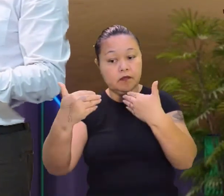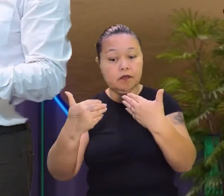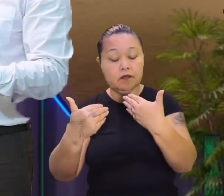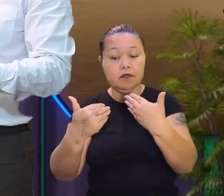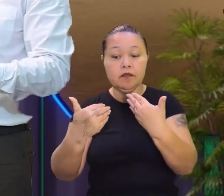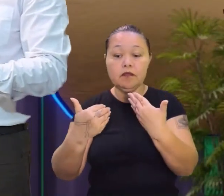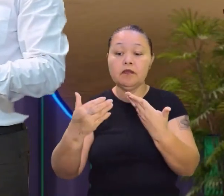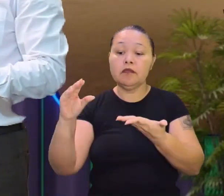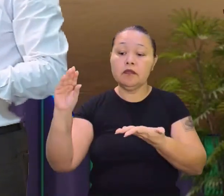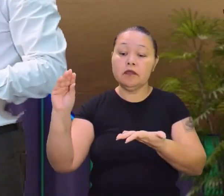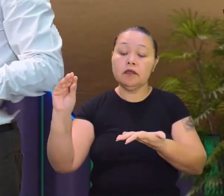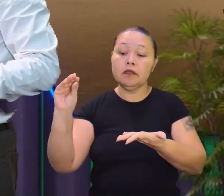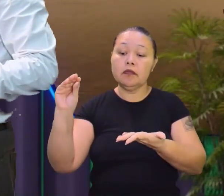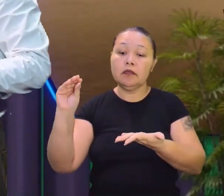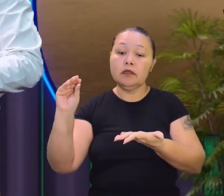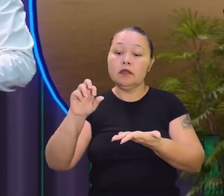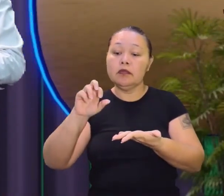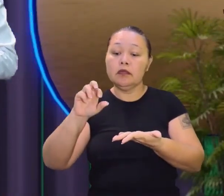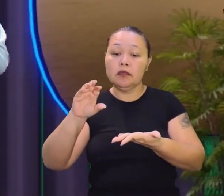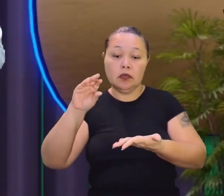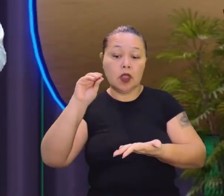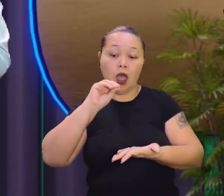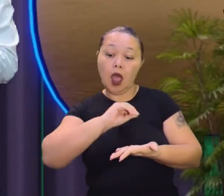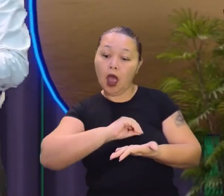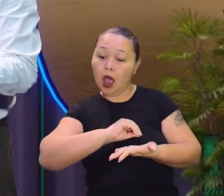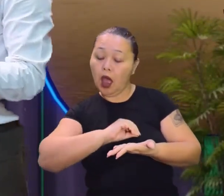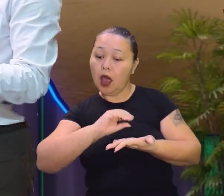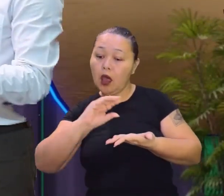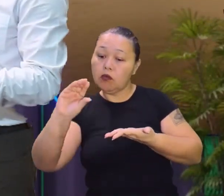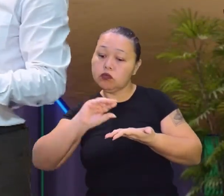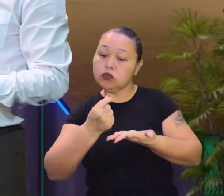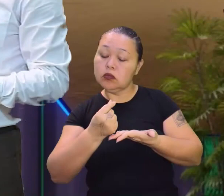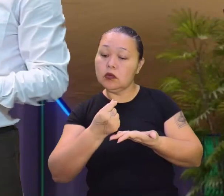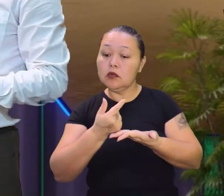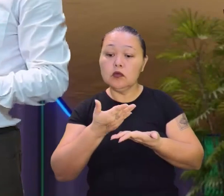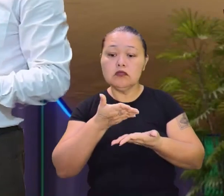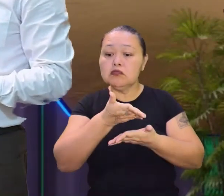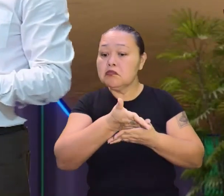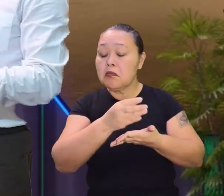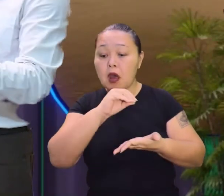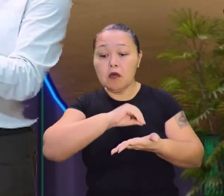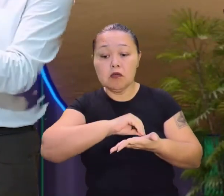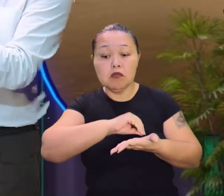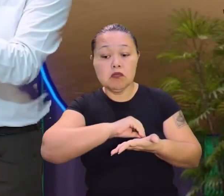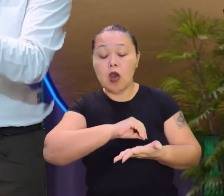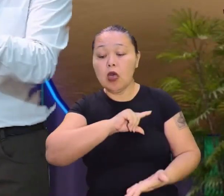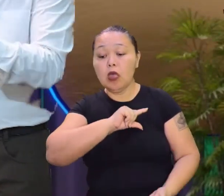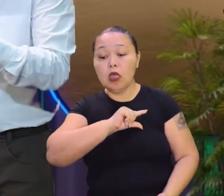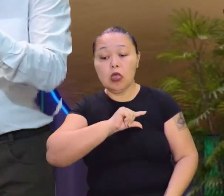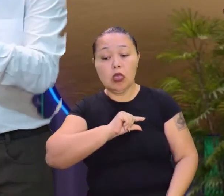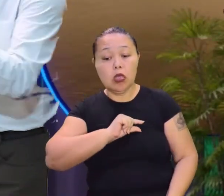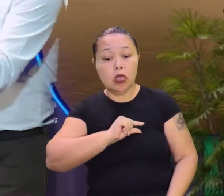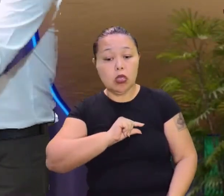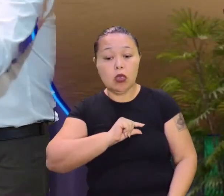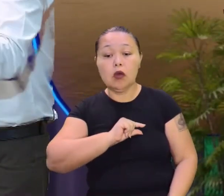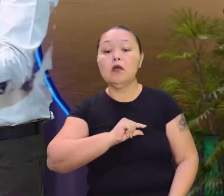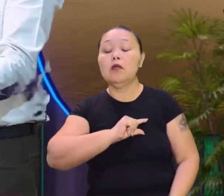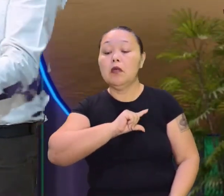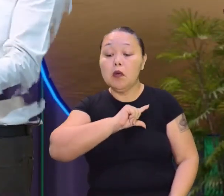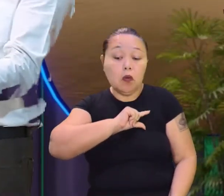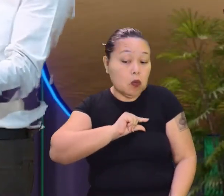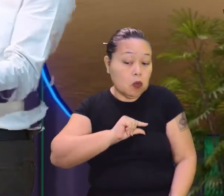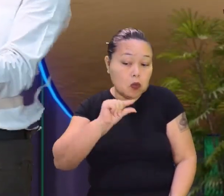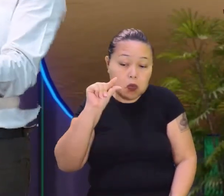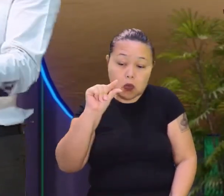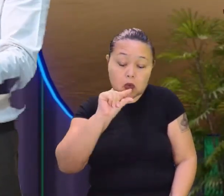A renda era também muito mais... As pessoas tinham menos acesso a uma renda. O salário mínimo era muito, digamos assim, muito